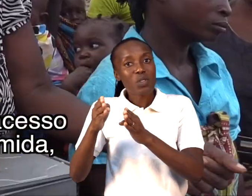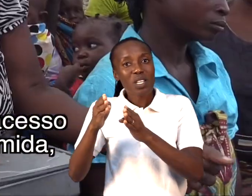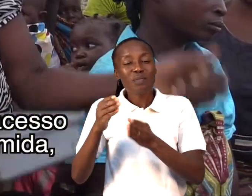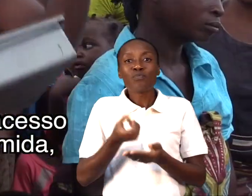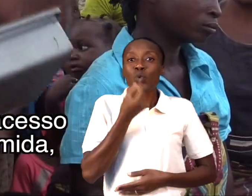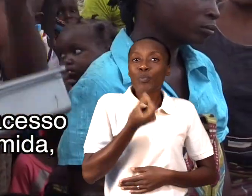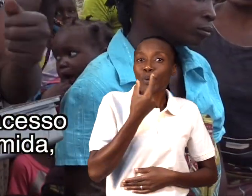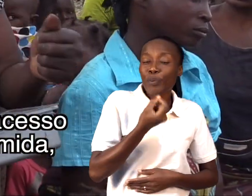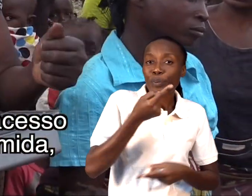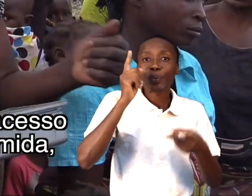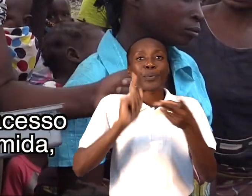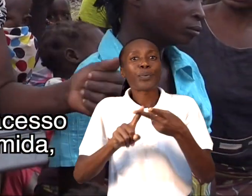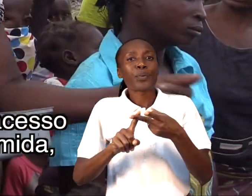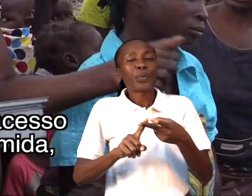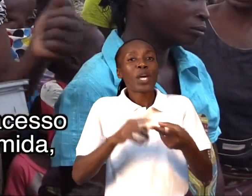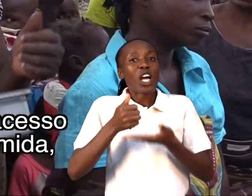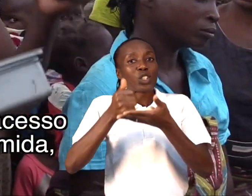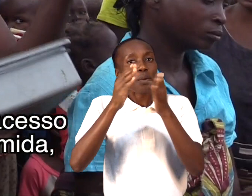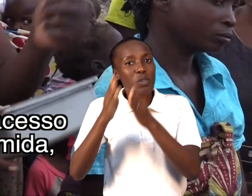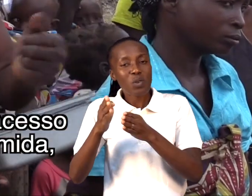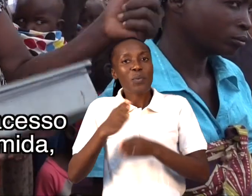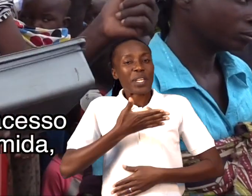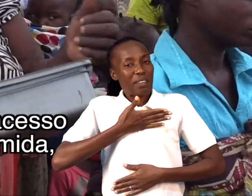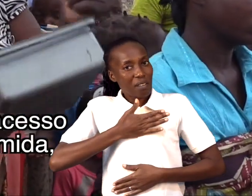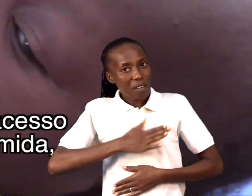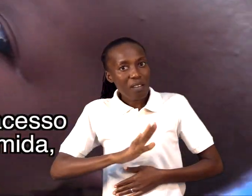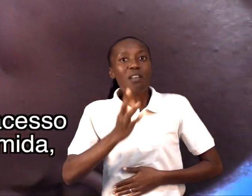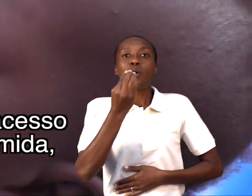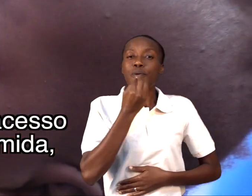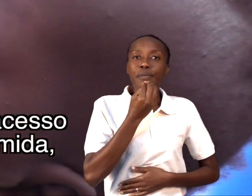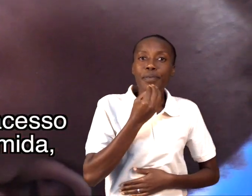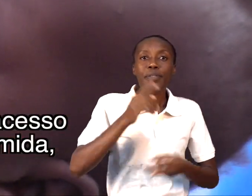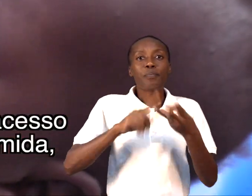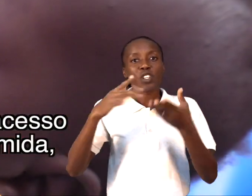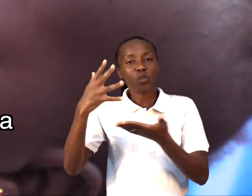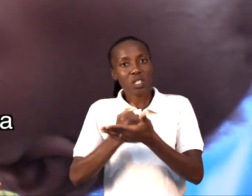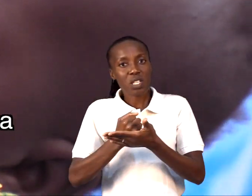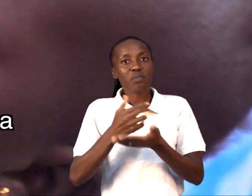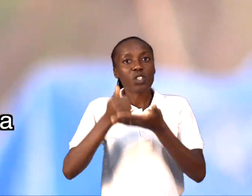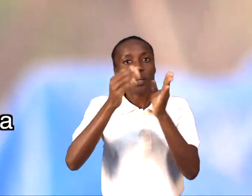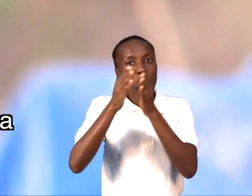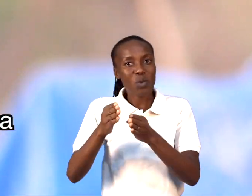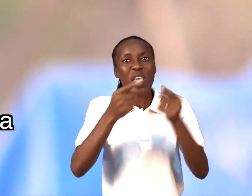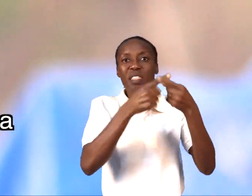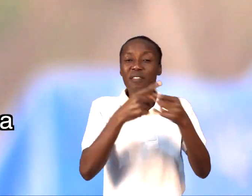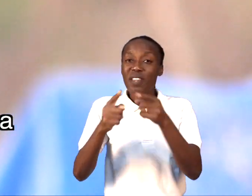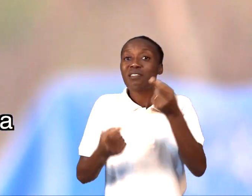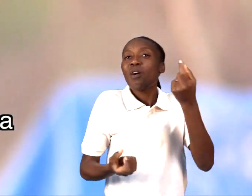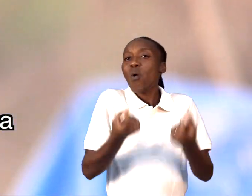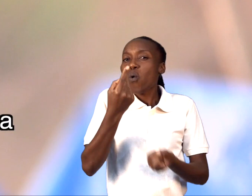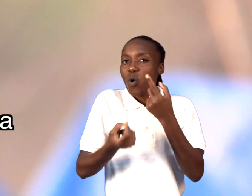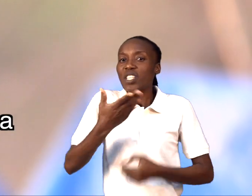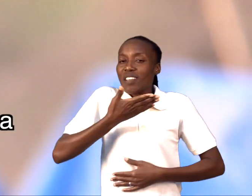ajudar as pessoas em medicamento, conseguimos ajudar aquelas pessoas porque precisavam de alimentos, conseguimos ajudar as pessoas